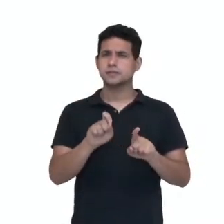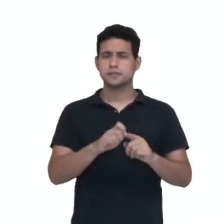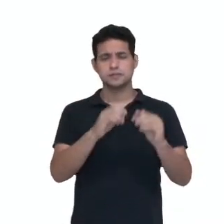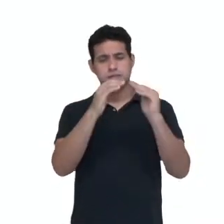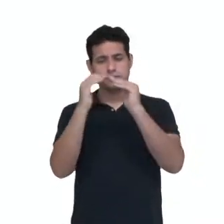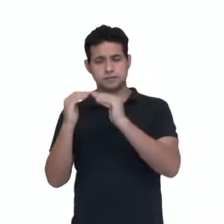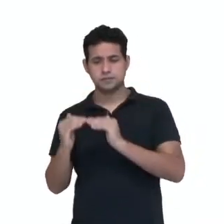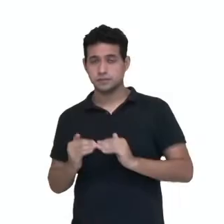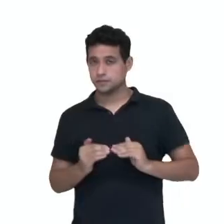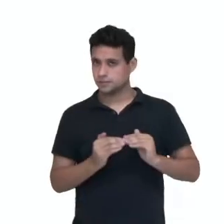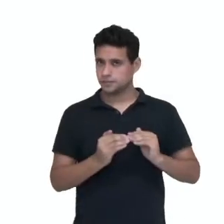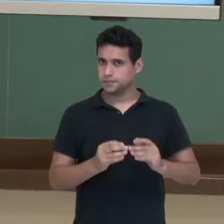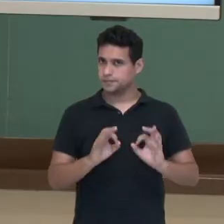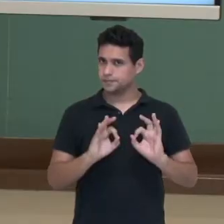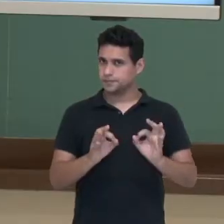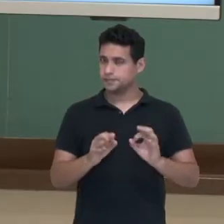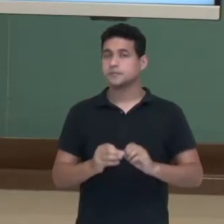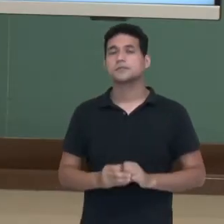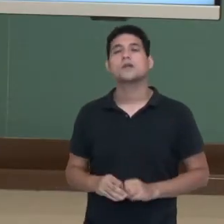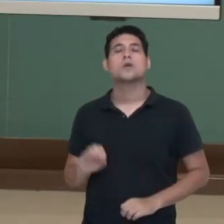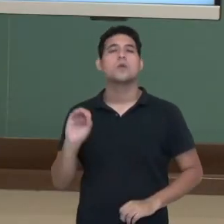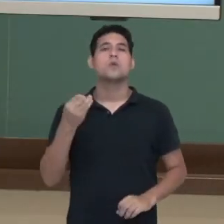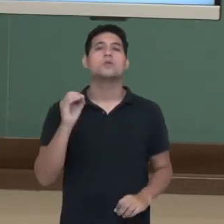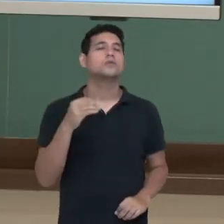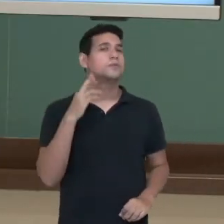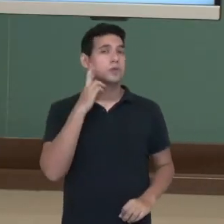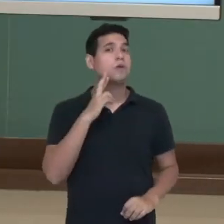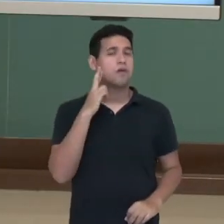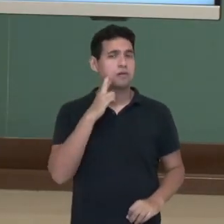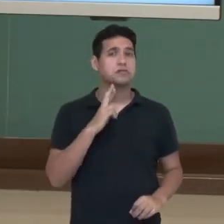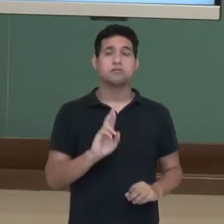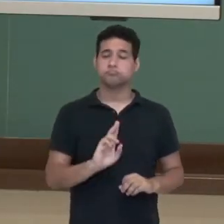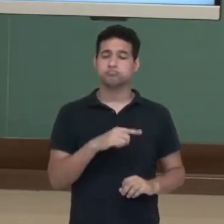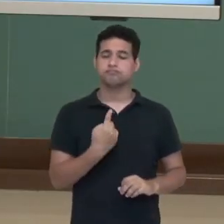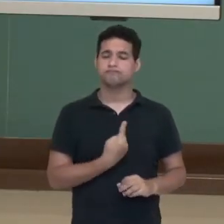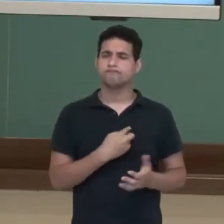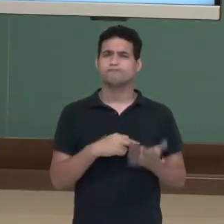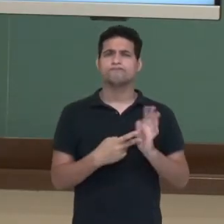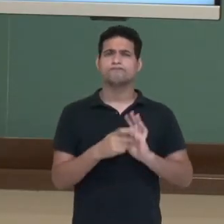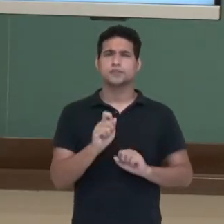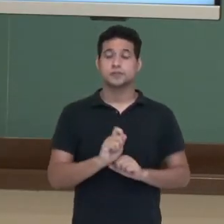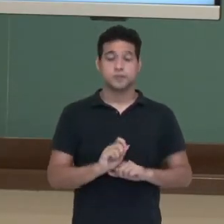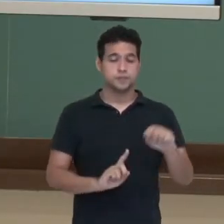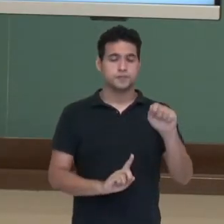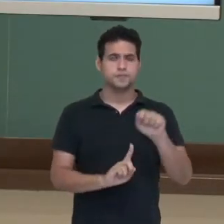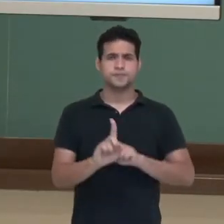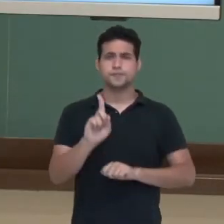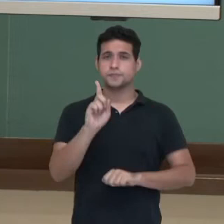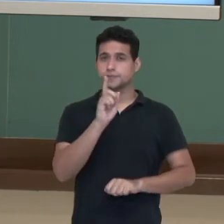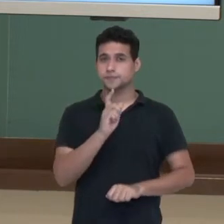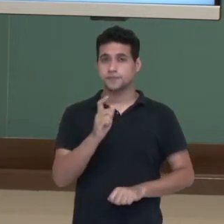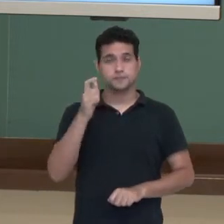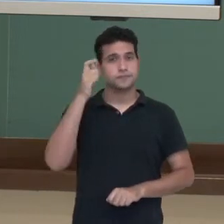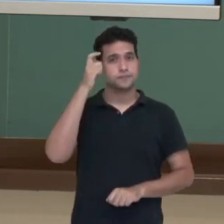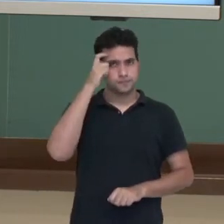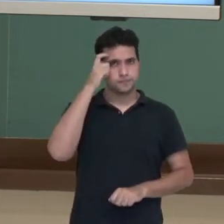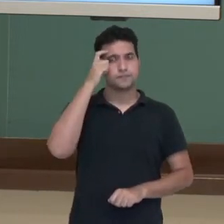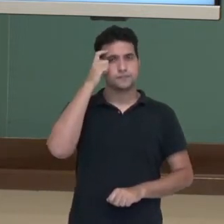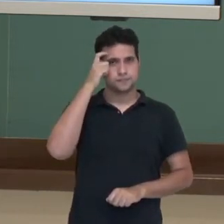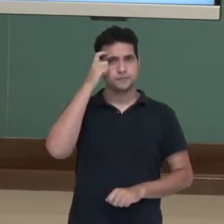población. Certo? Outubro Rosa aqui para nós é o mês da